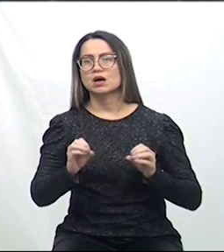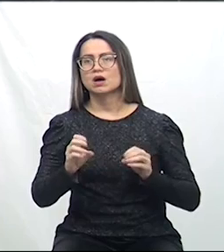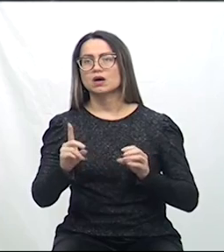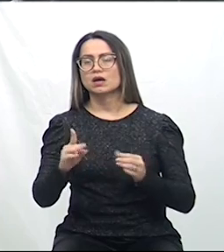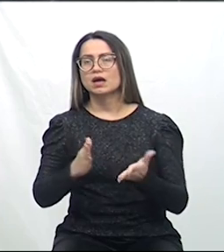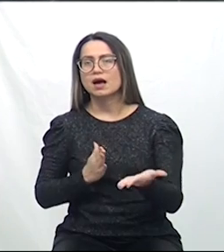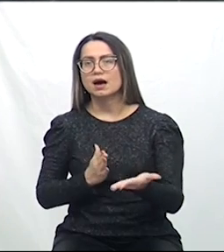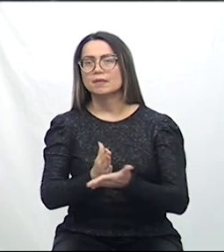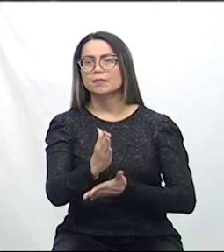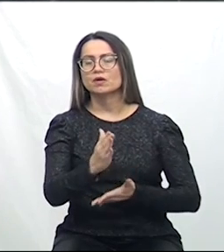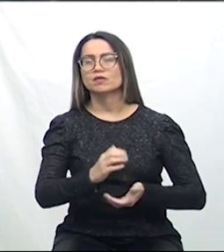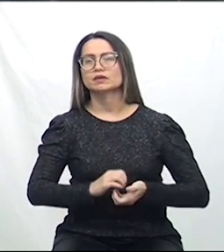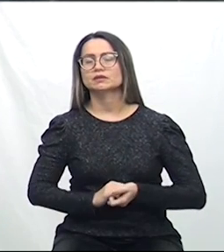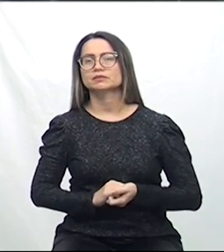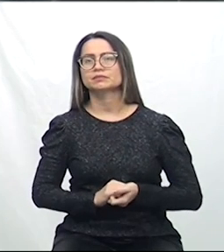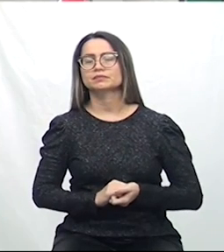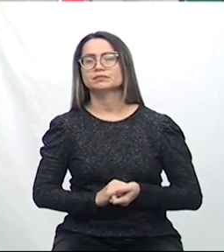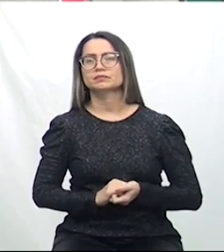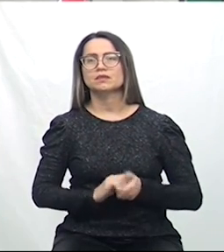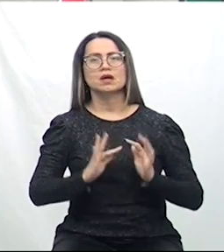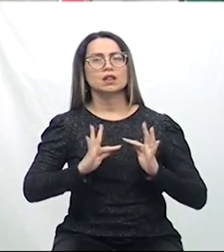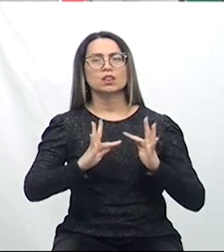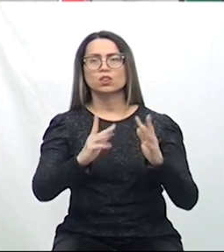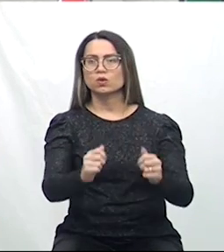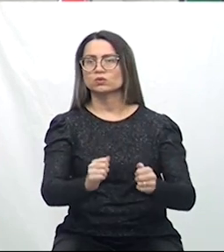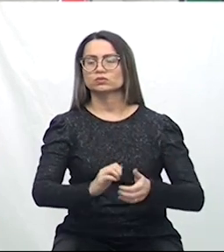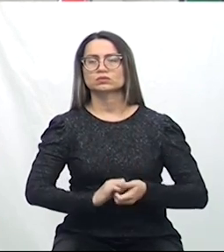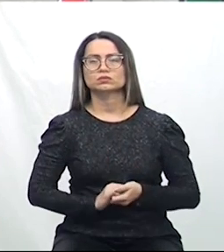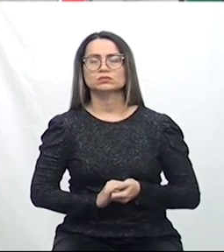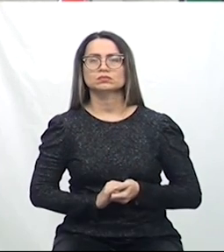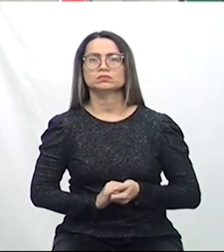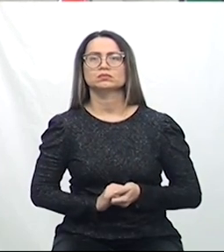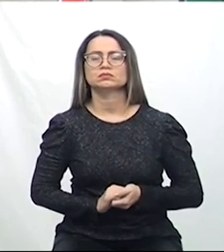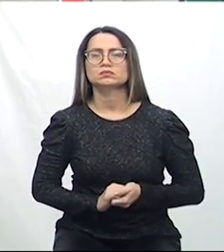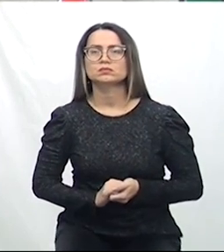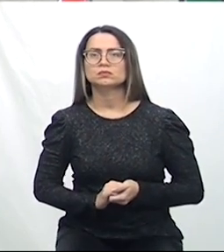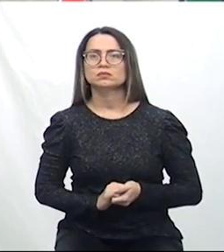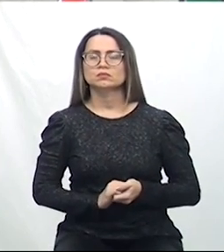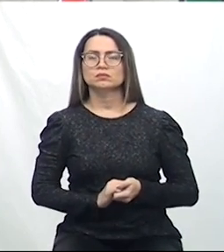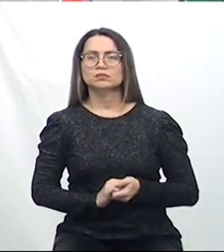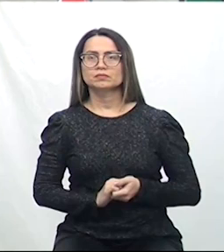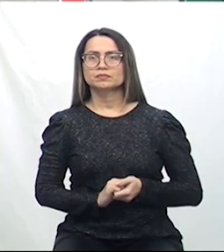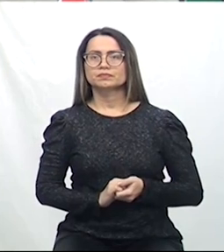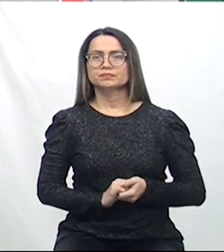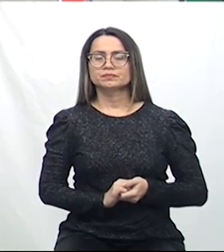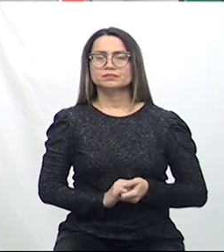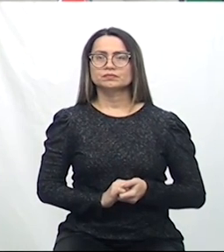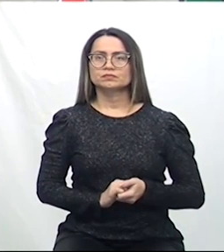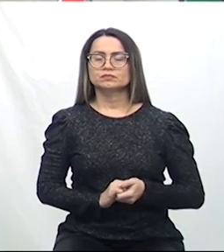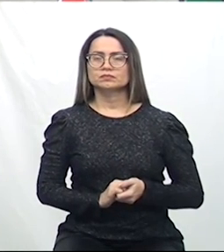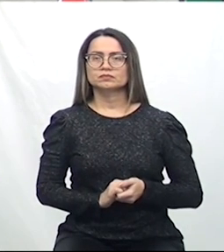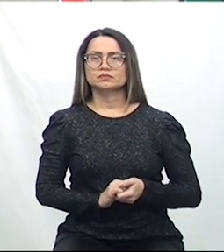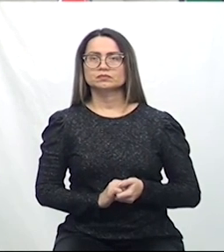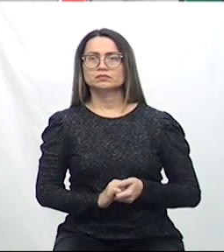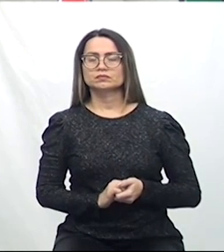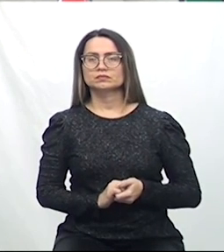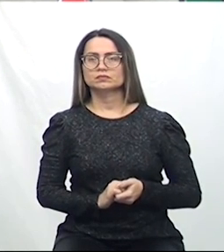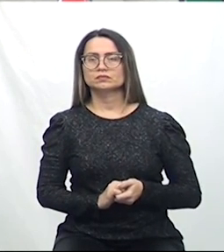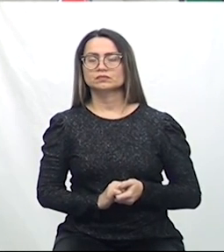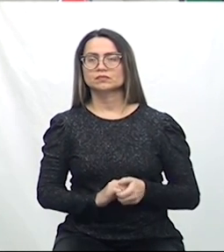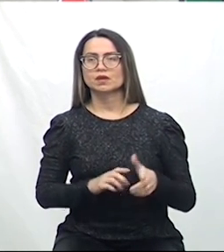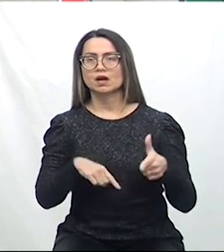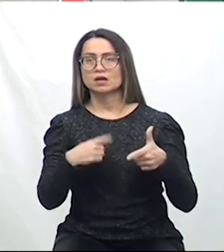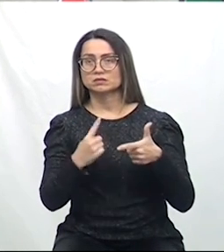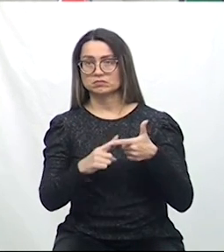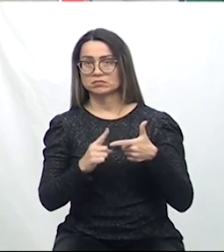Aprovada por unanimidade a apreciação em bloco. Então, vamos passar para a votação em bloco. Em